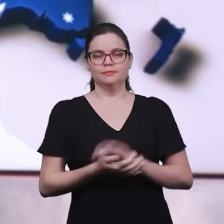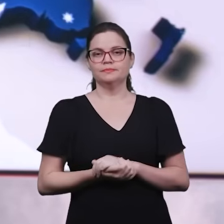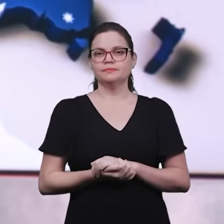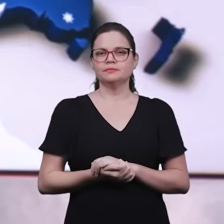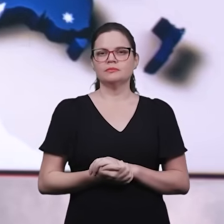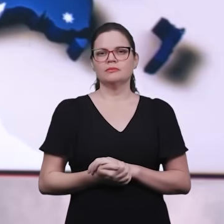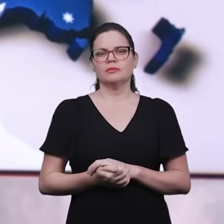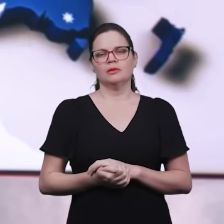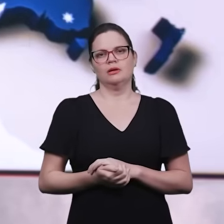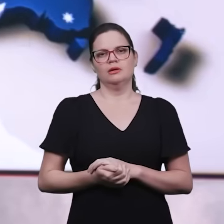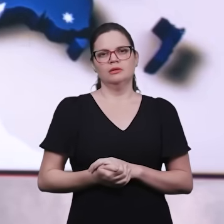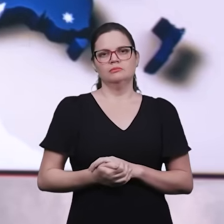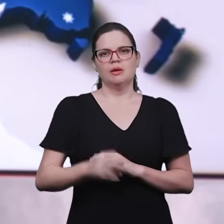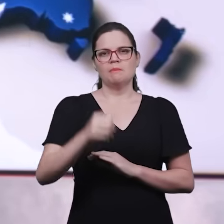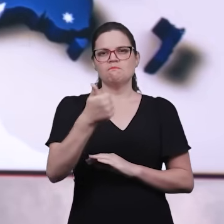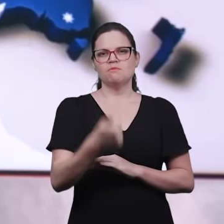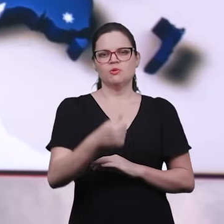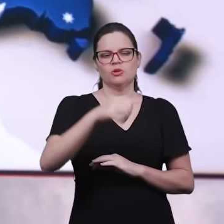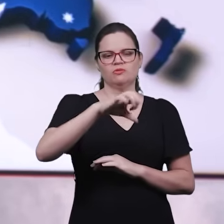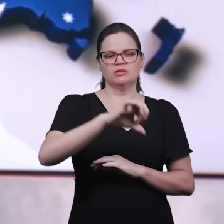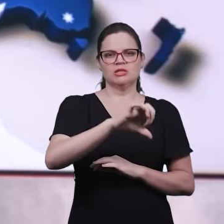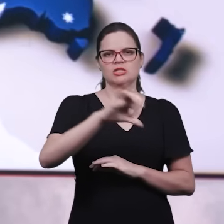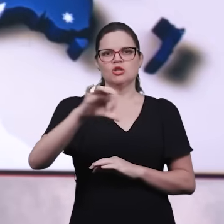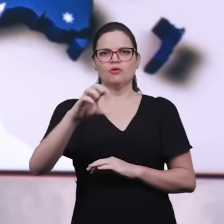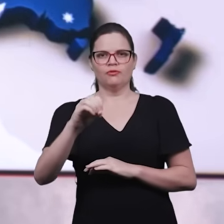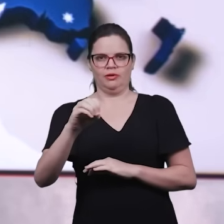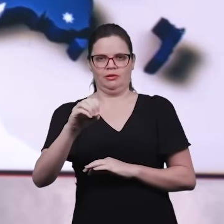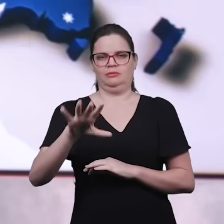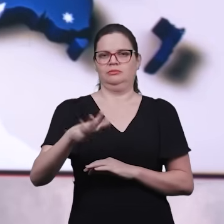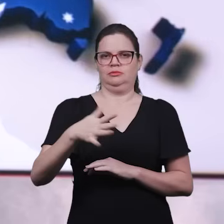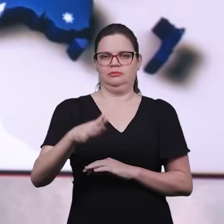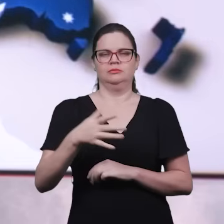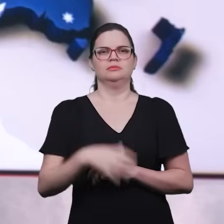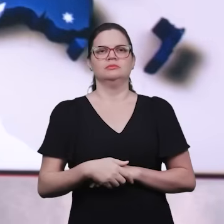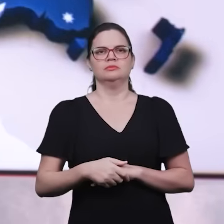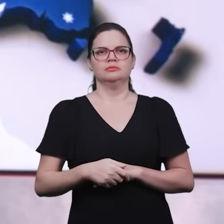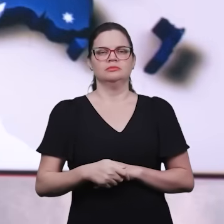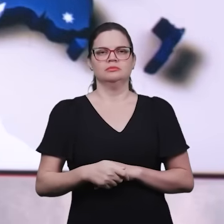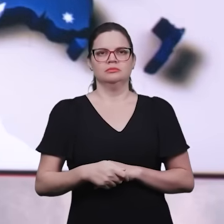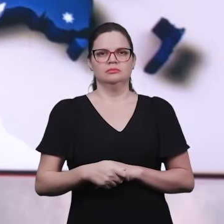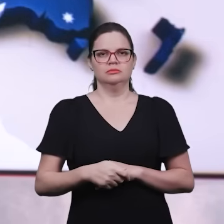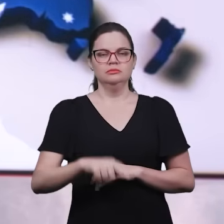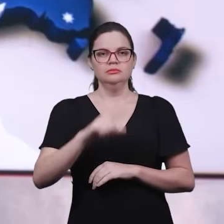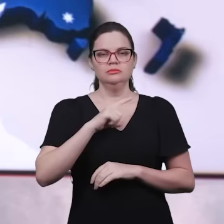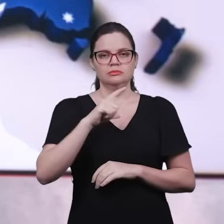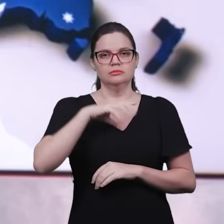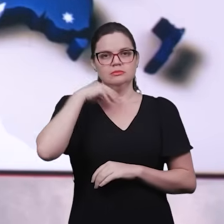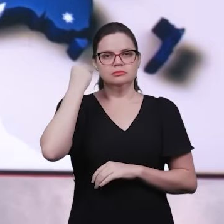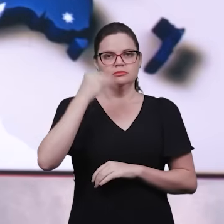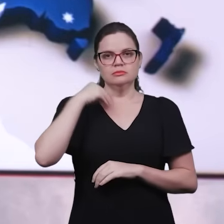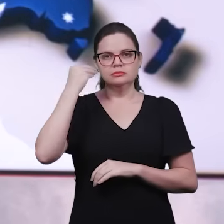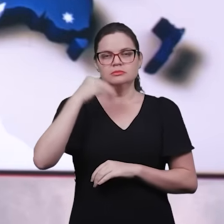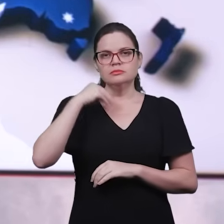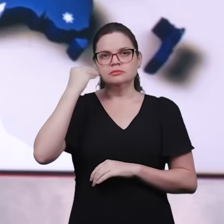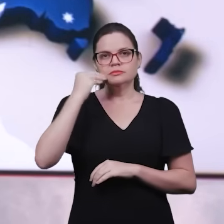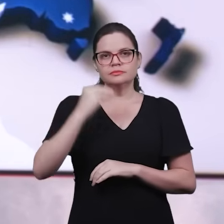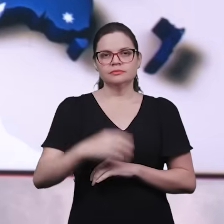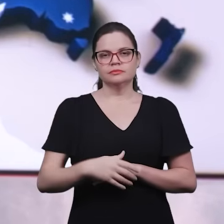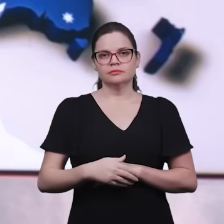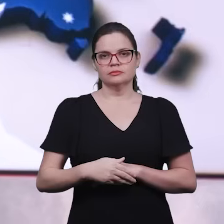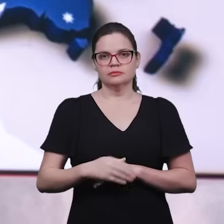Na década de 90, nós tivemos algumas experiências um pouco